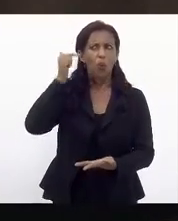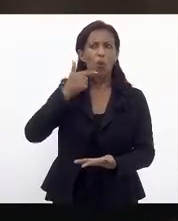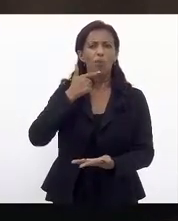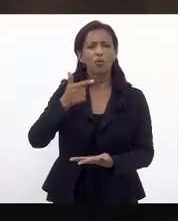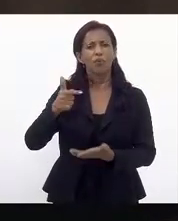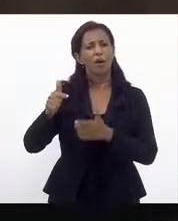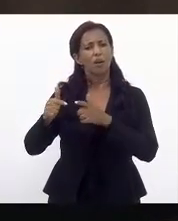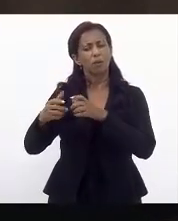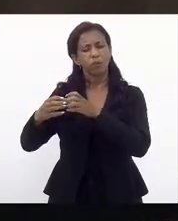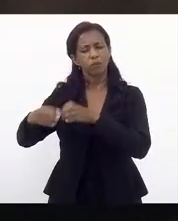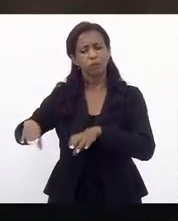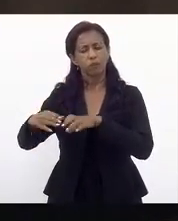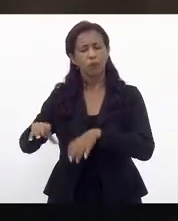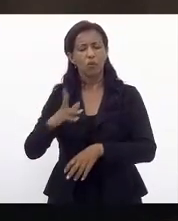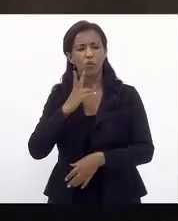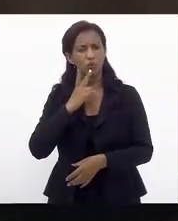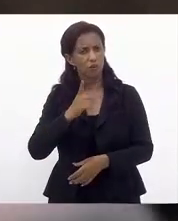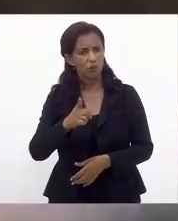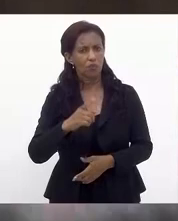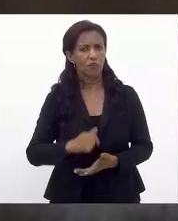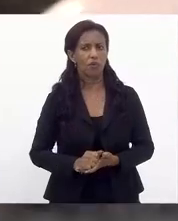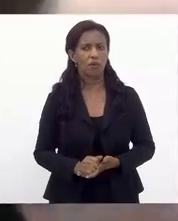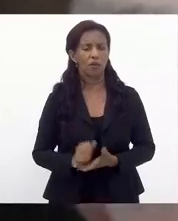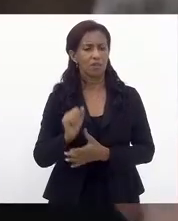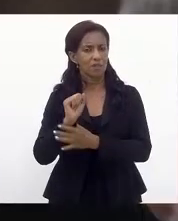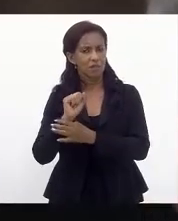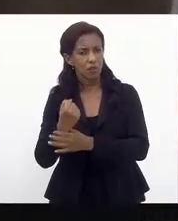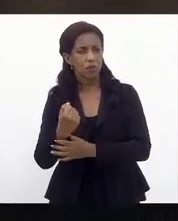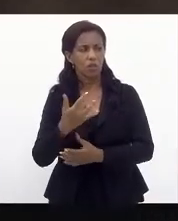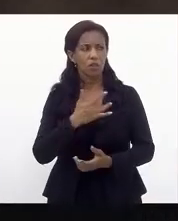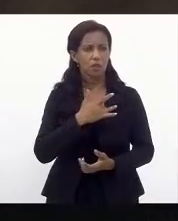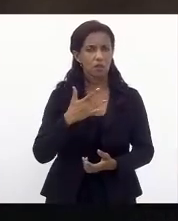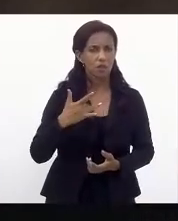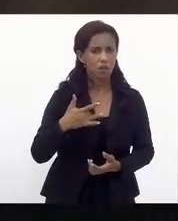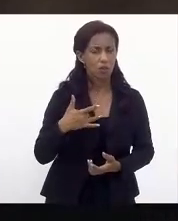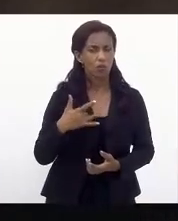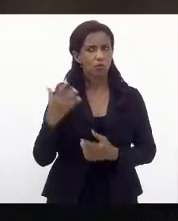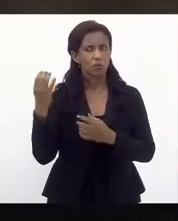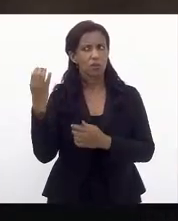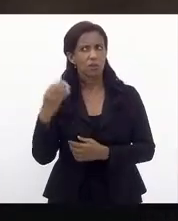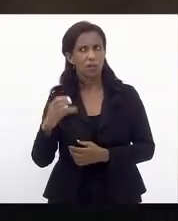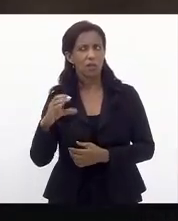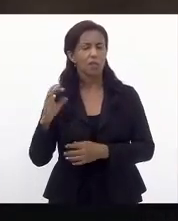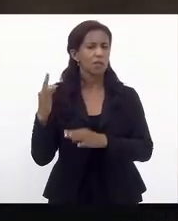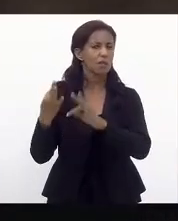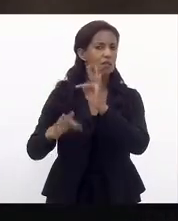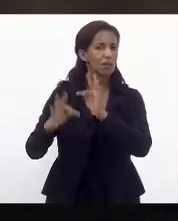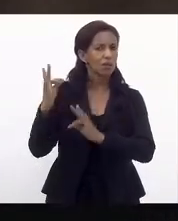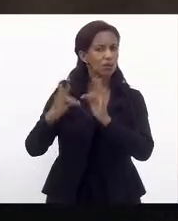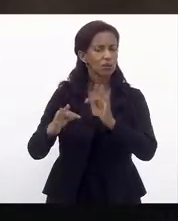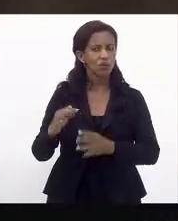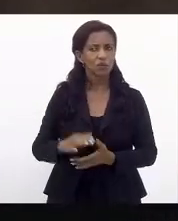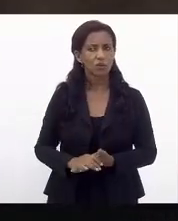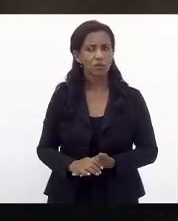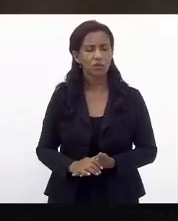concurso público se o setor a segurança saúde ciência e tecnologia no quadro da